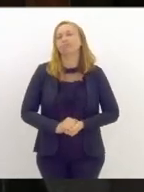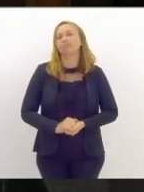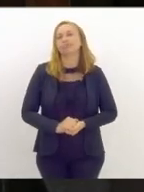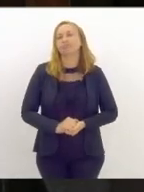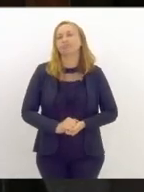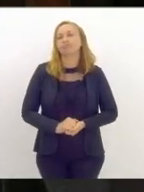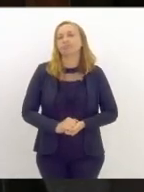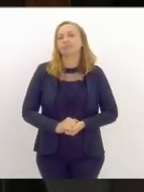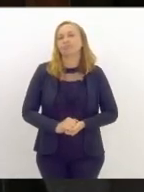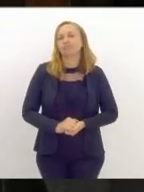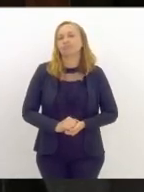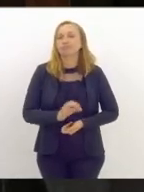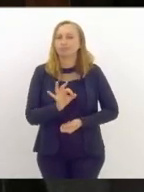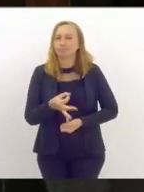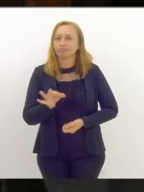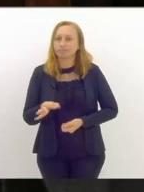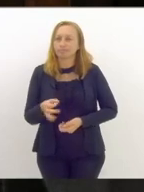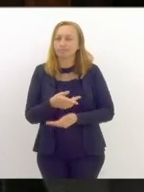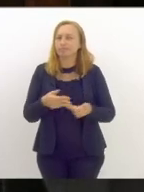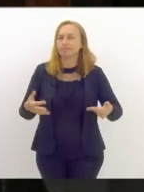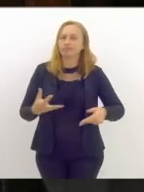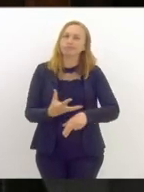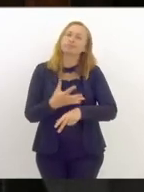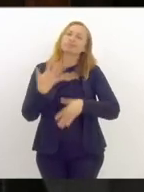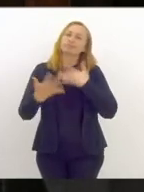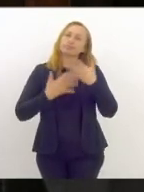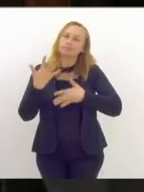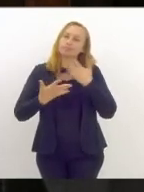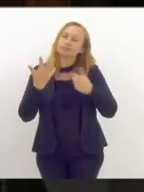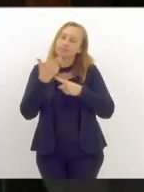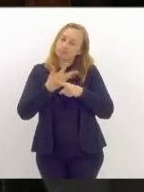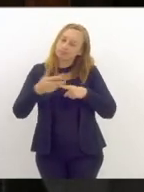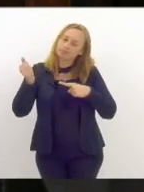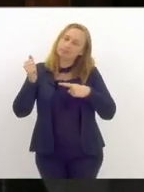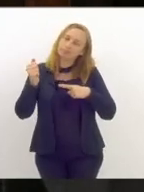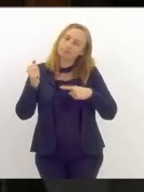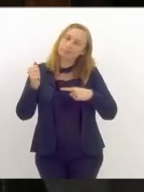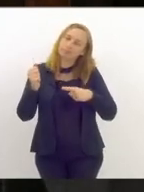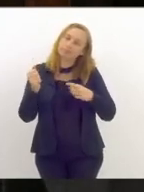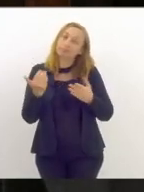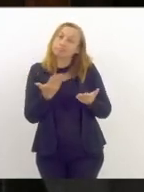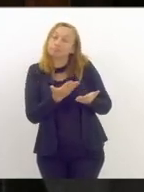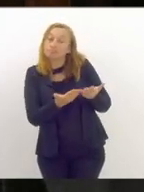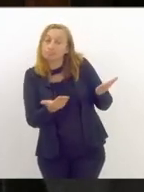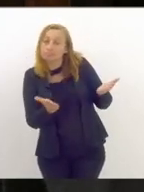Ela foi cercada, certamente, de muitas alegrias, muitas vitórias, muitas